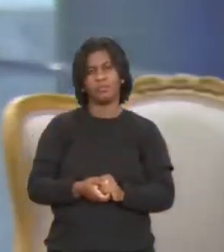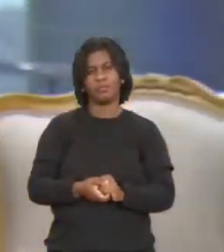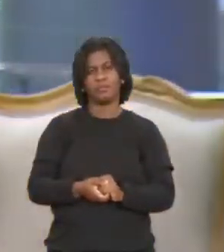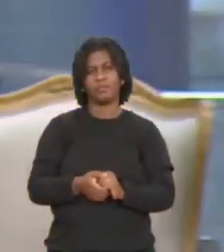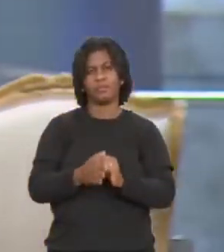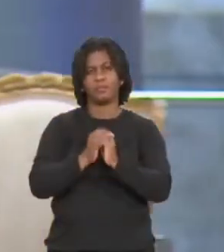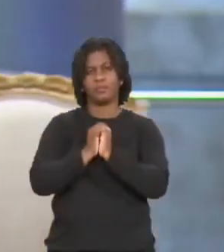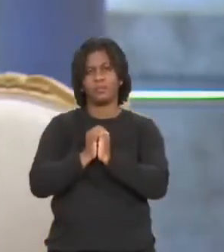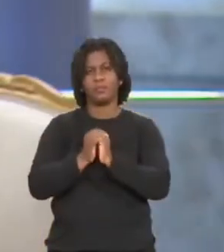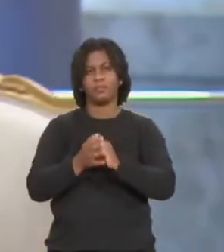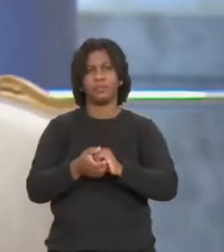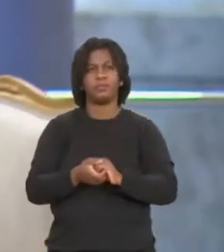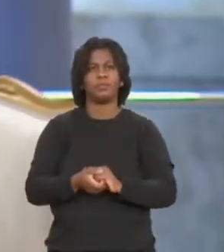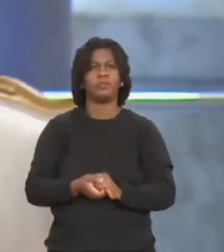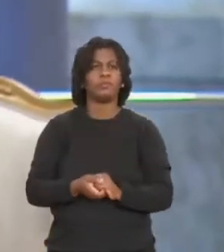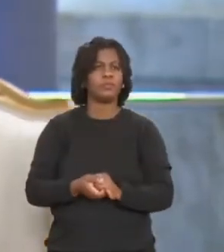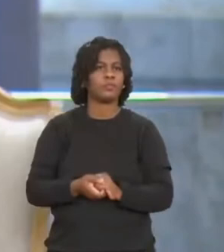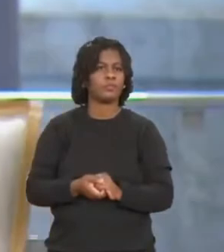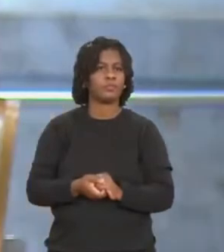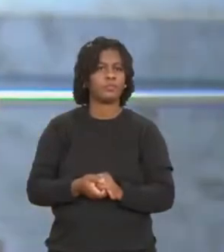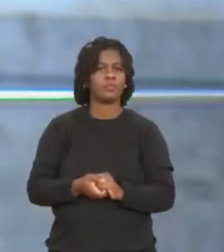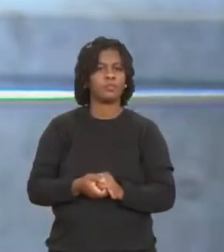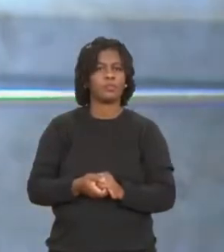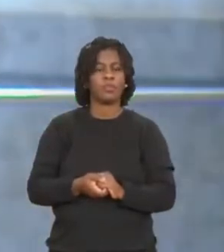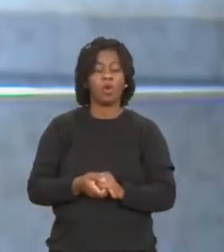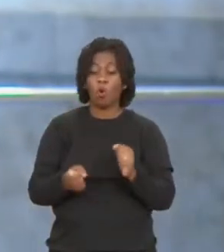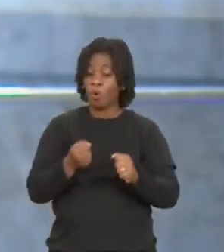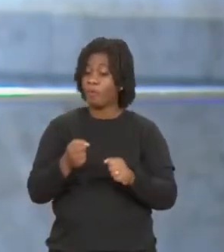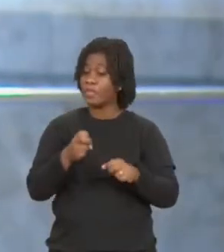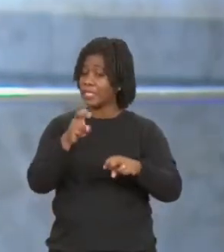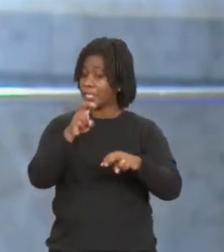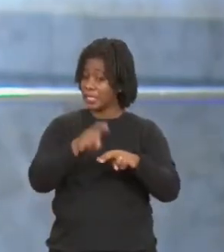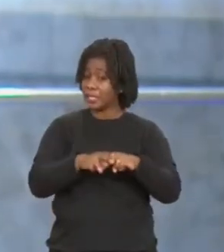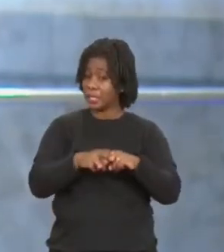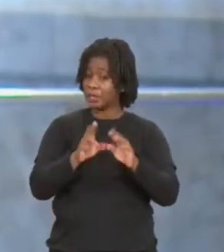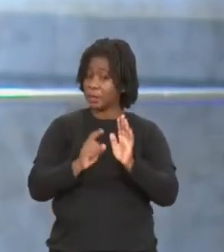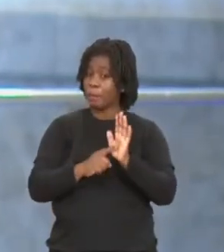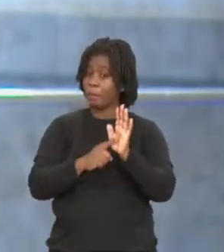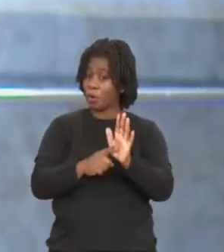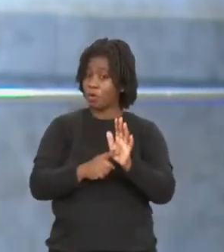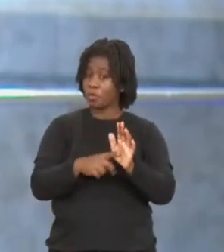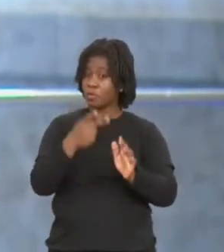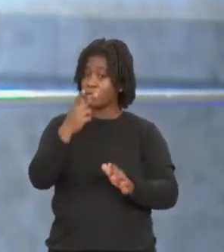Amém? A maneira que você senta mostra seu temor.